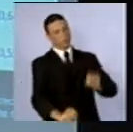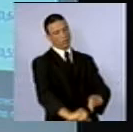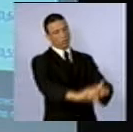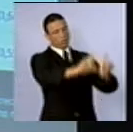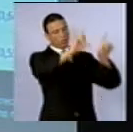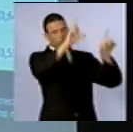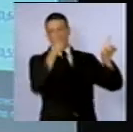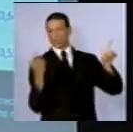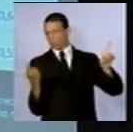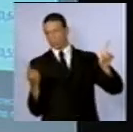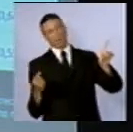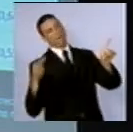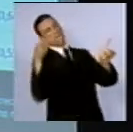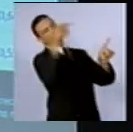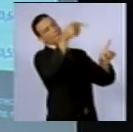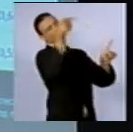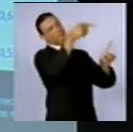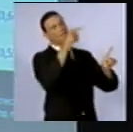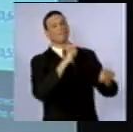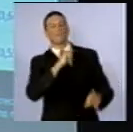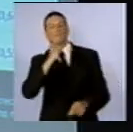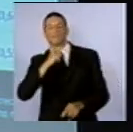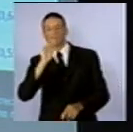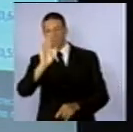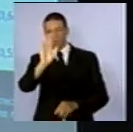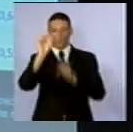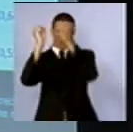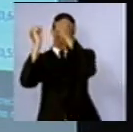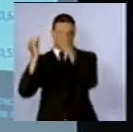tela eh eu vou tentar descrever